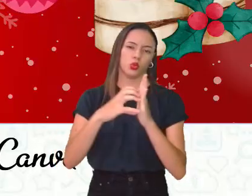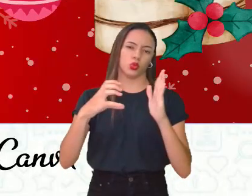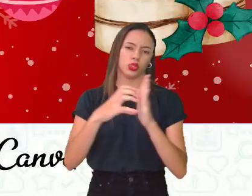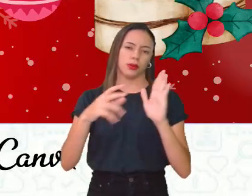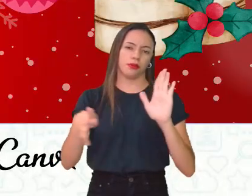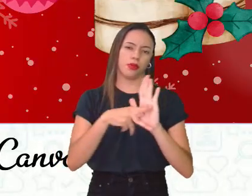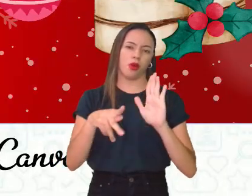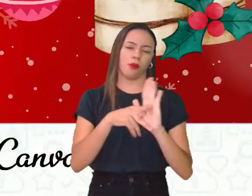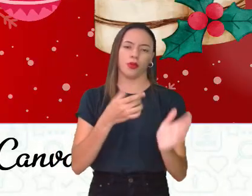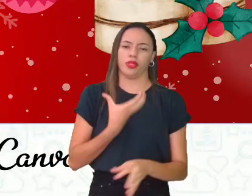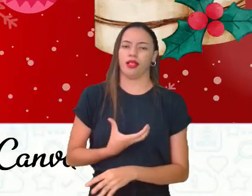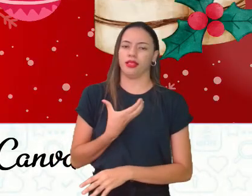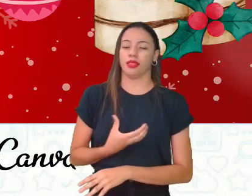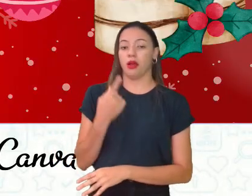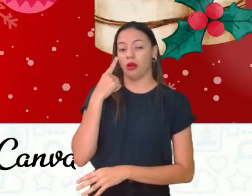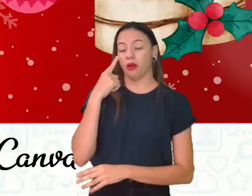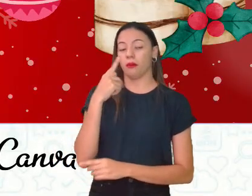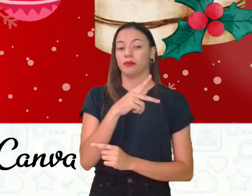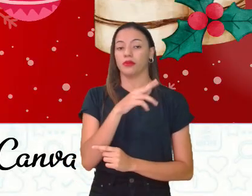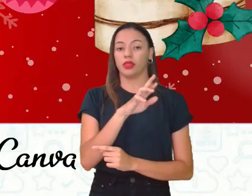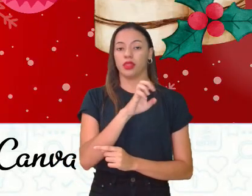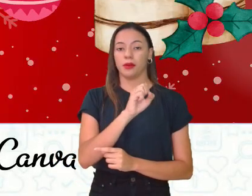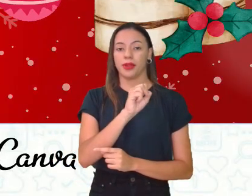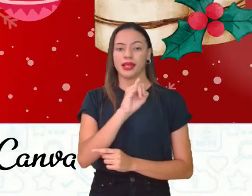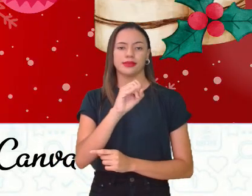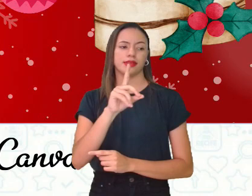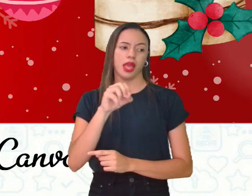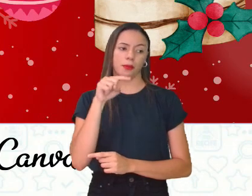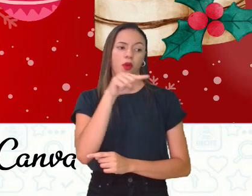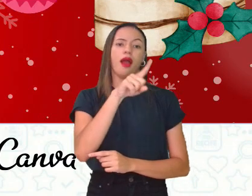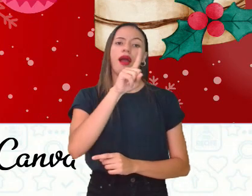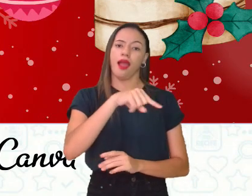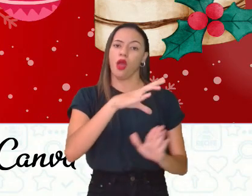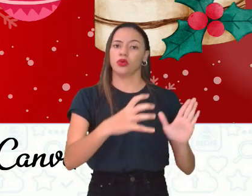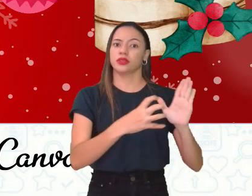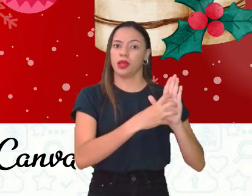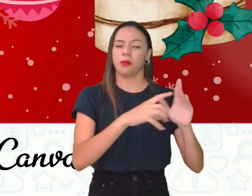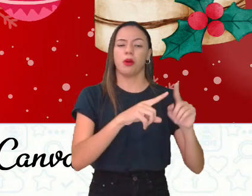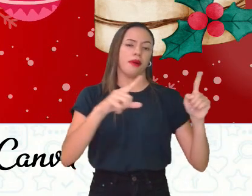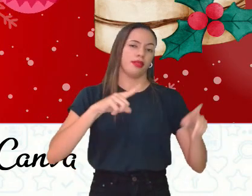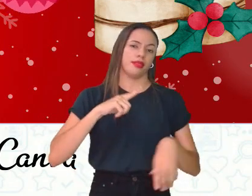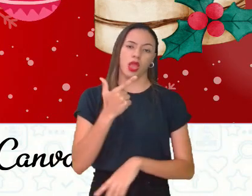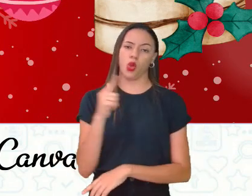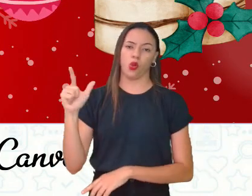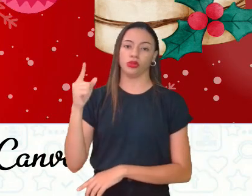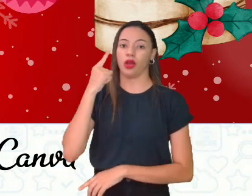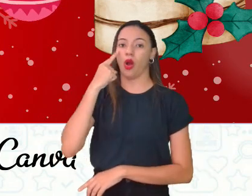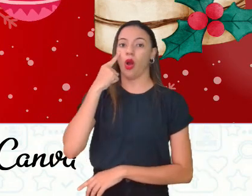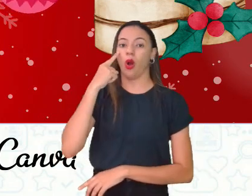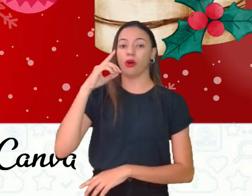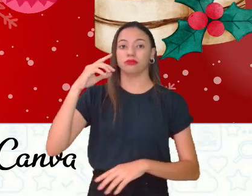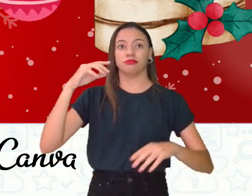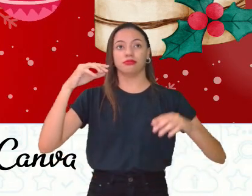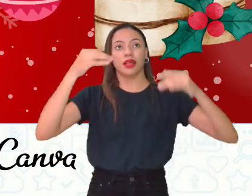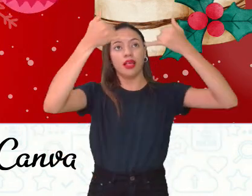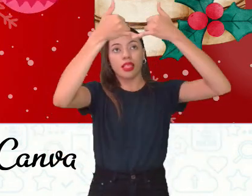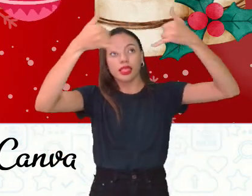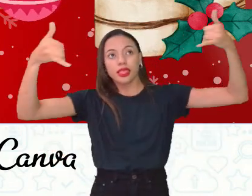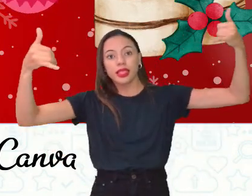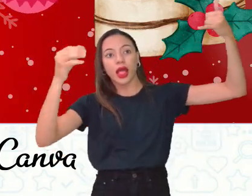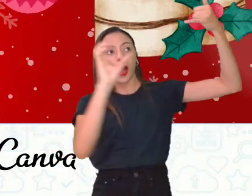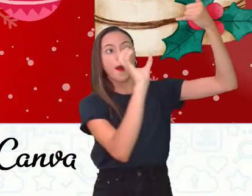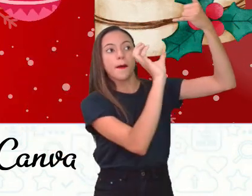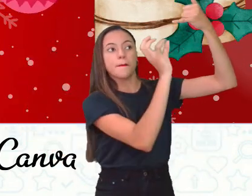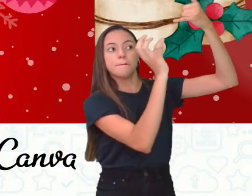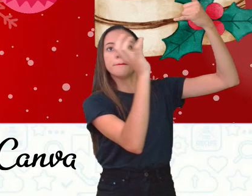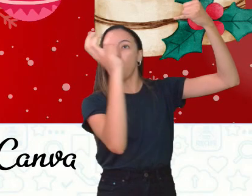um deles, né? Mas a gente tem essas representações aí, as bolinhas de Natal, a árvore de Natal,